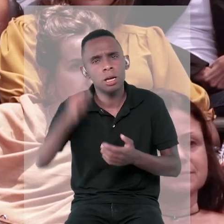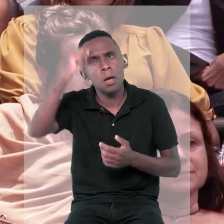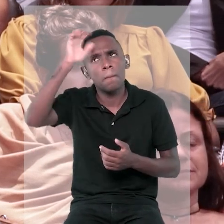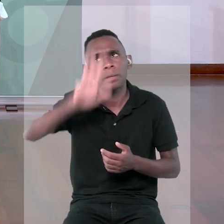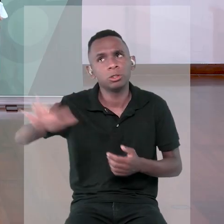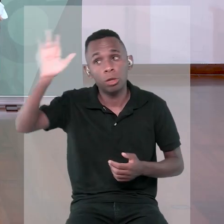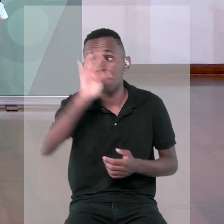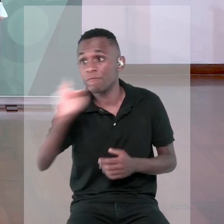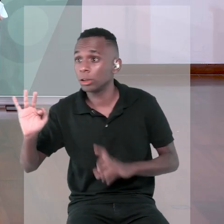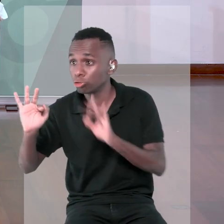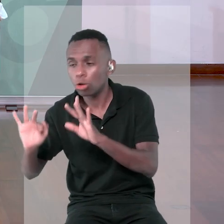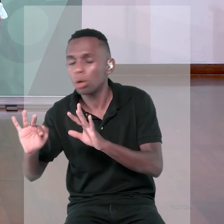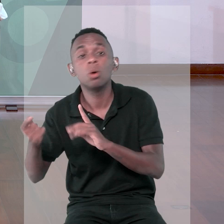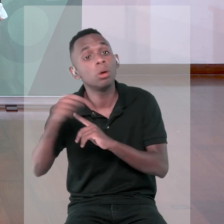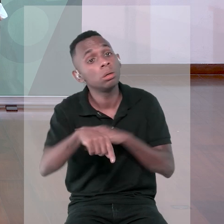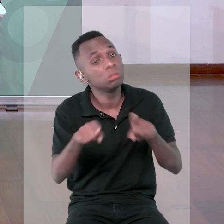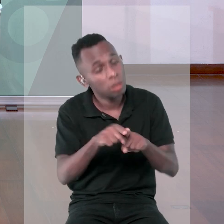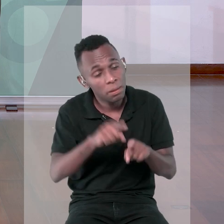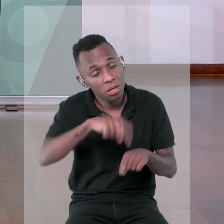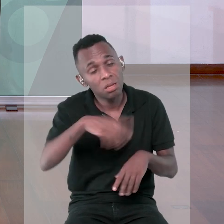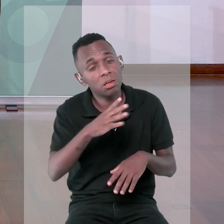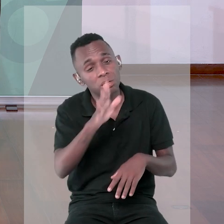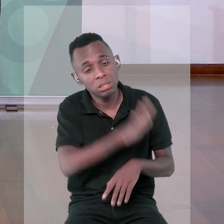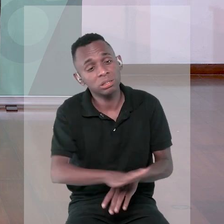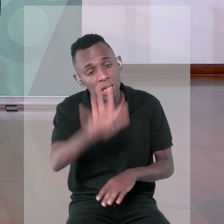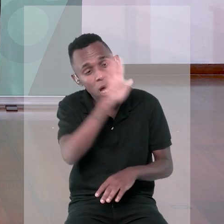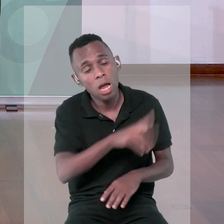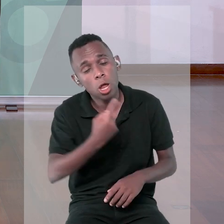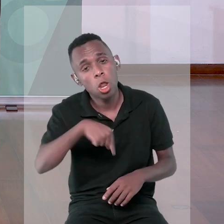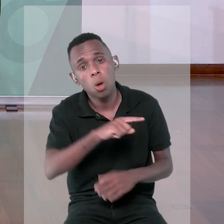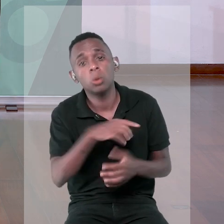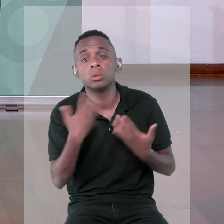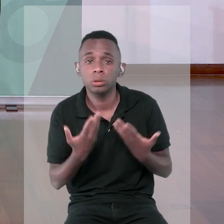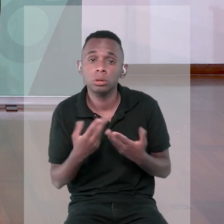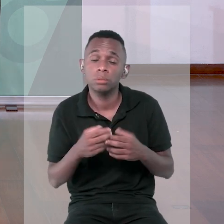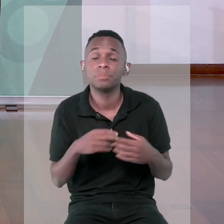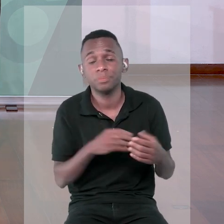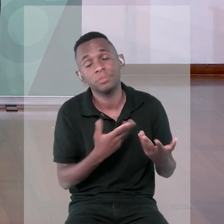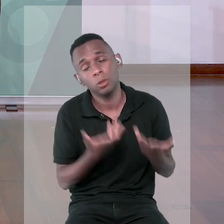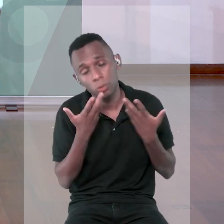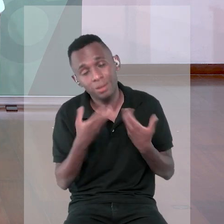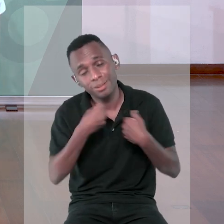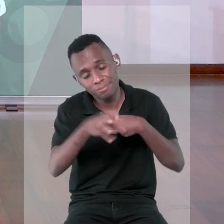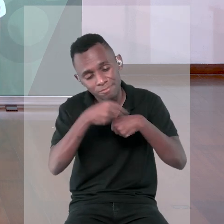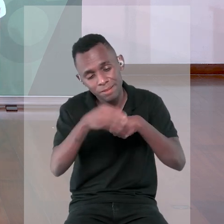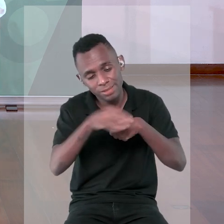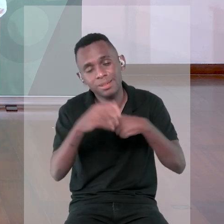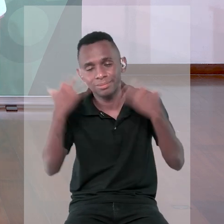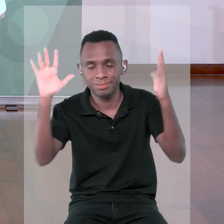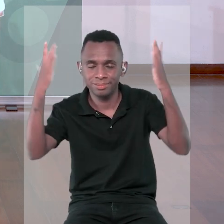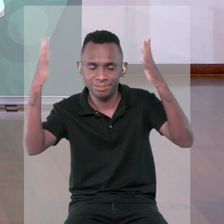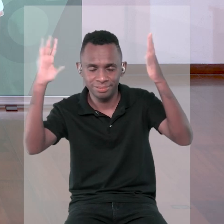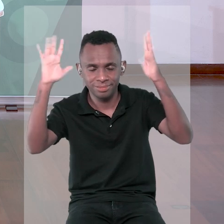a fala de Isabelle Anchieta. Ocidental, né? Então, vamos para Marictério, mas eu não queria que a Joana d'Arc na fogueira,